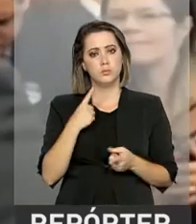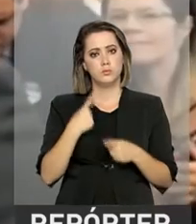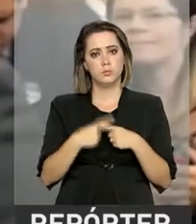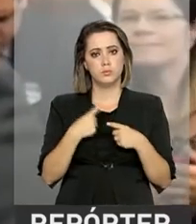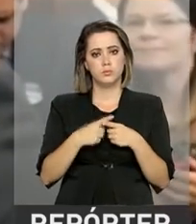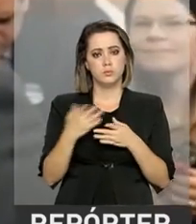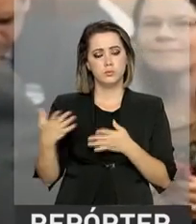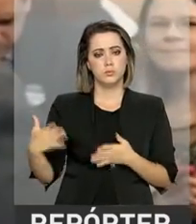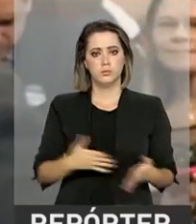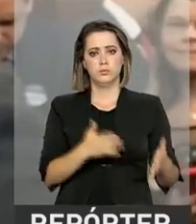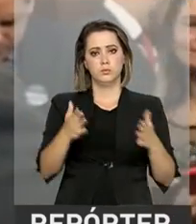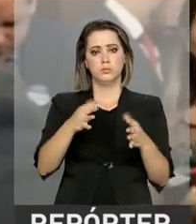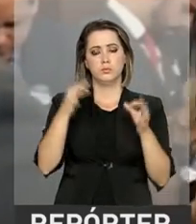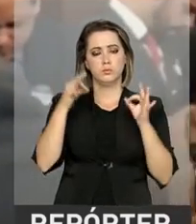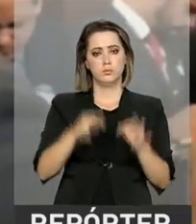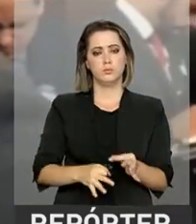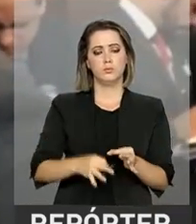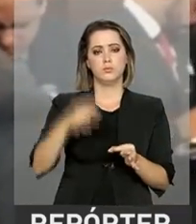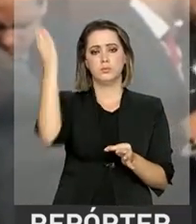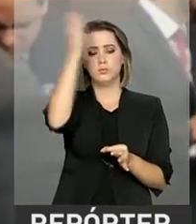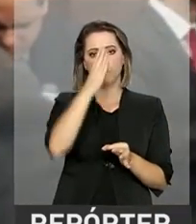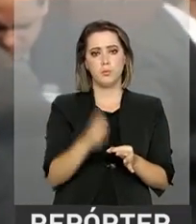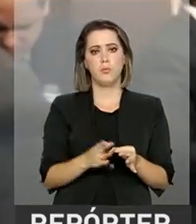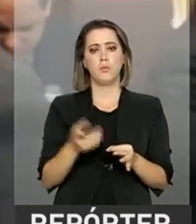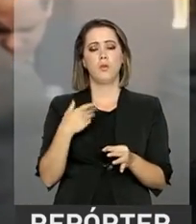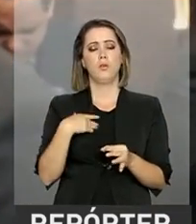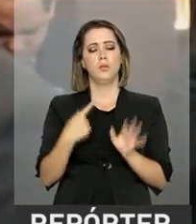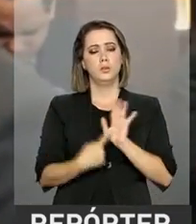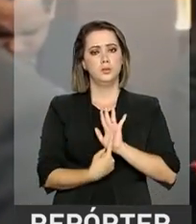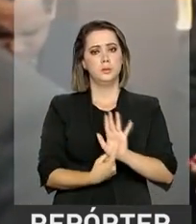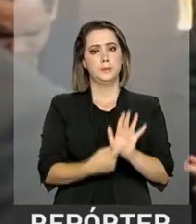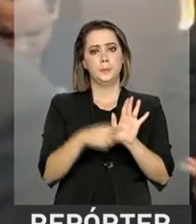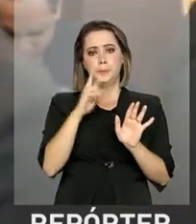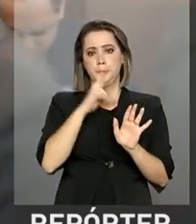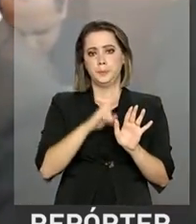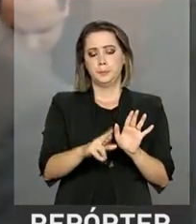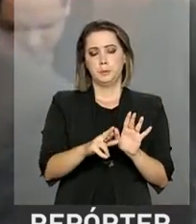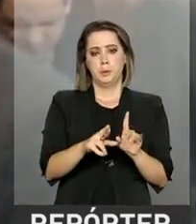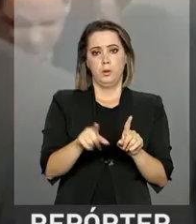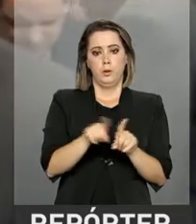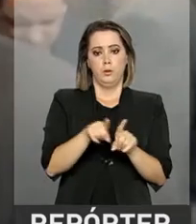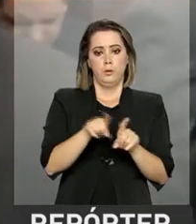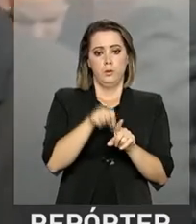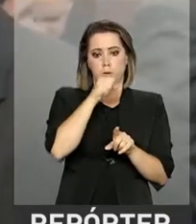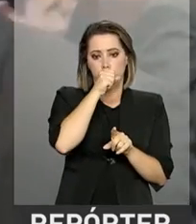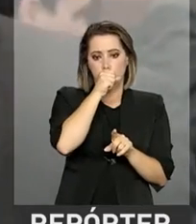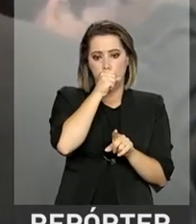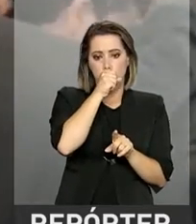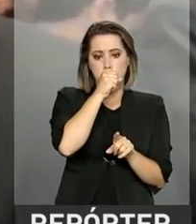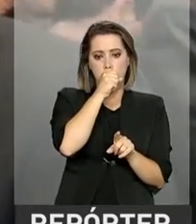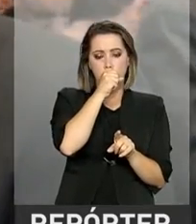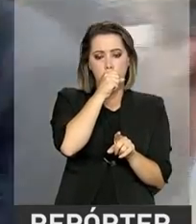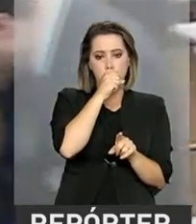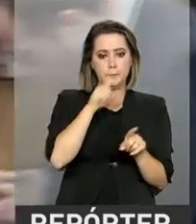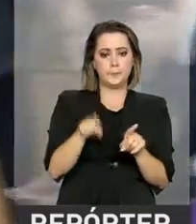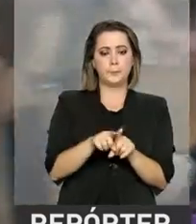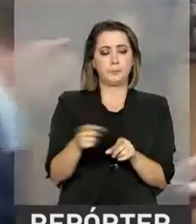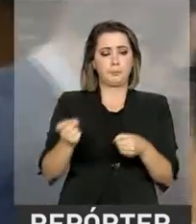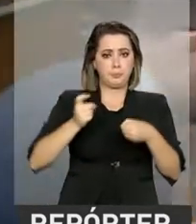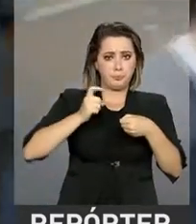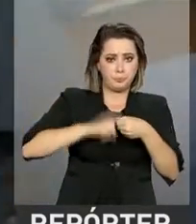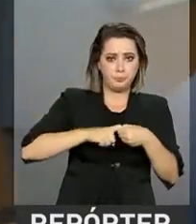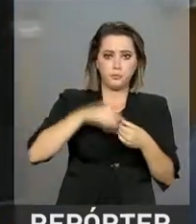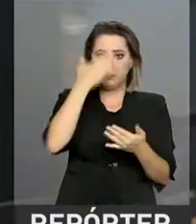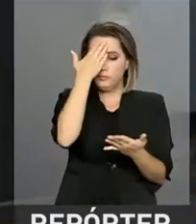colocar o Brasil nos trilhos, está dando resultados, se restabeleceu a confiança interna, a confiança externa. 3